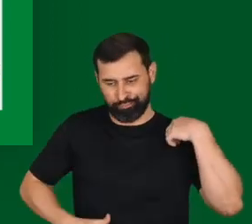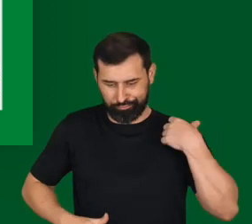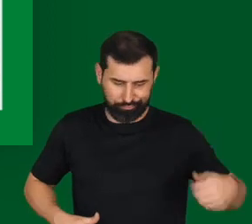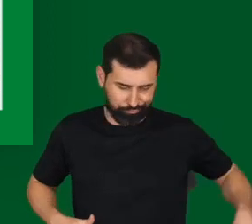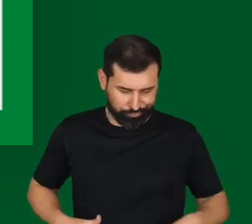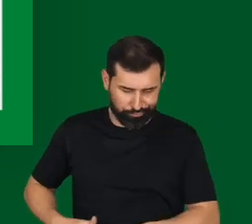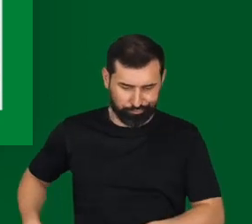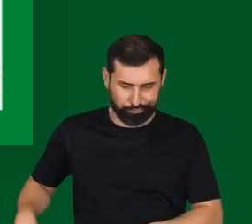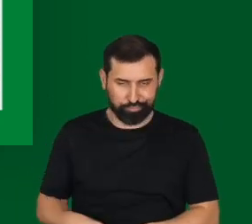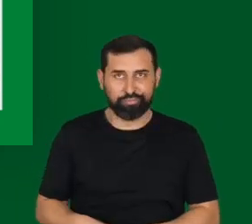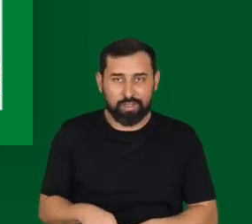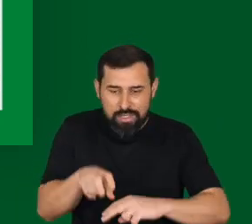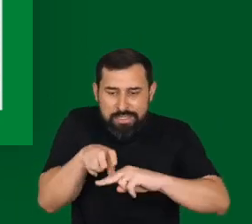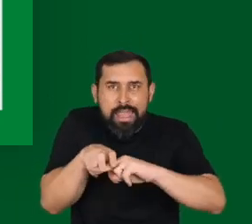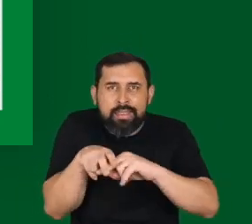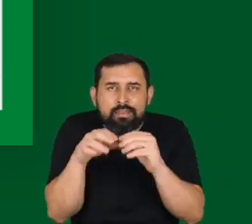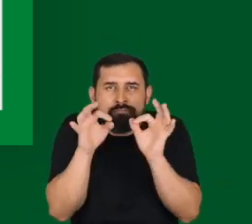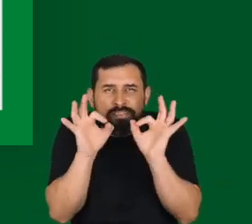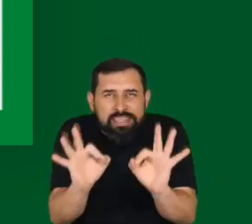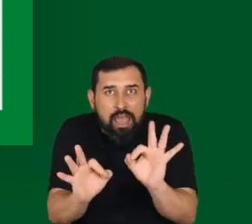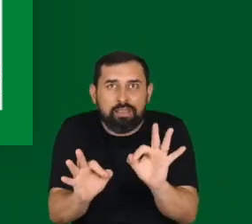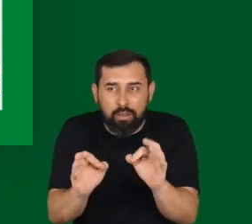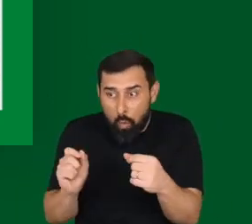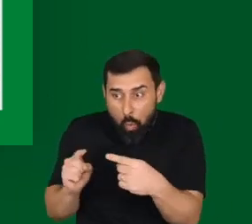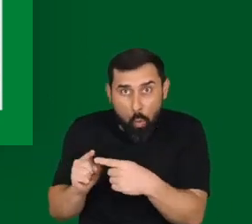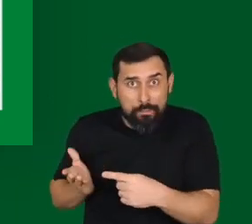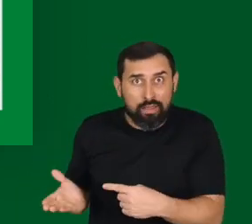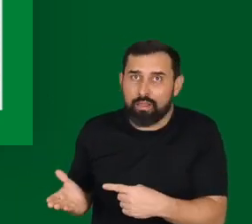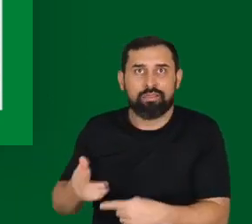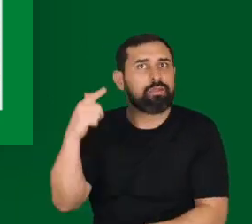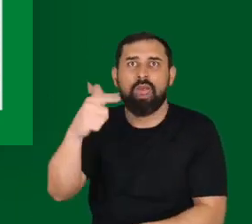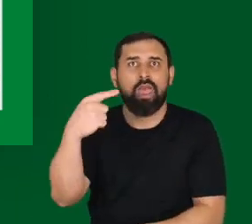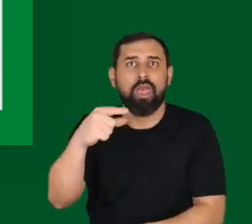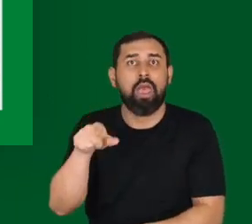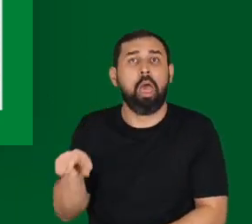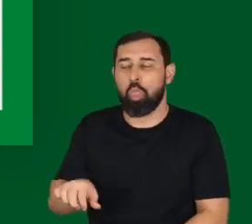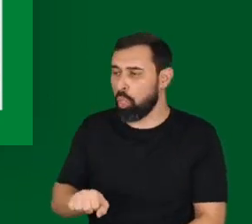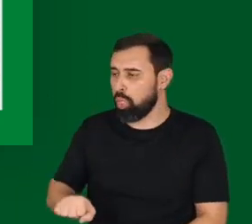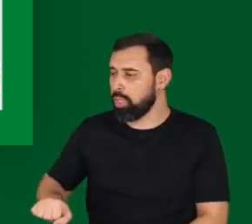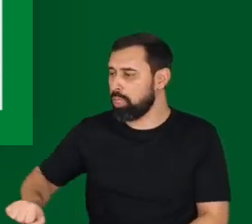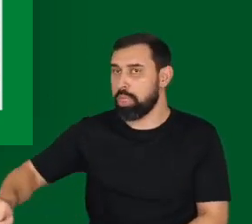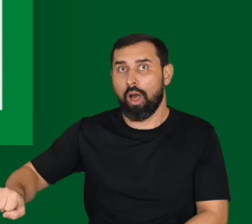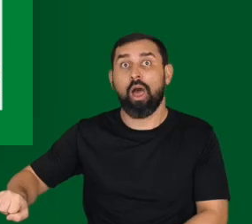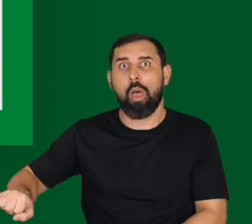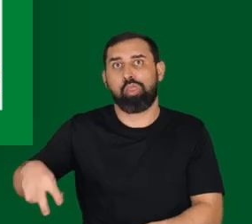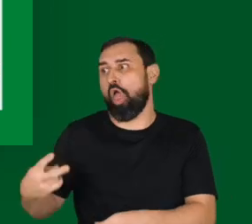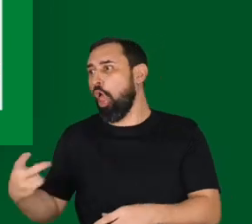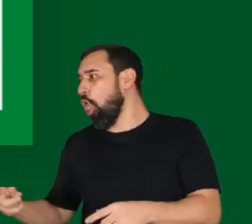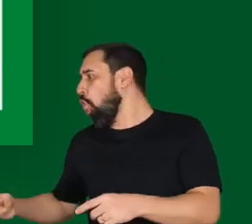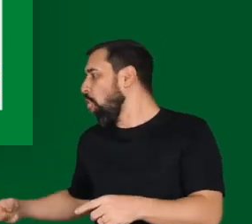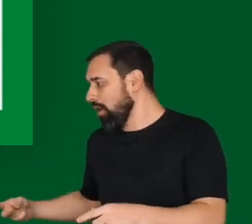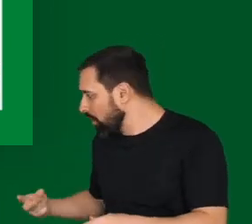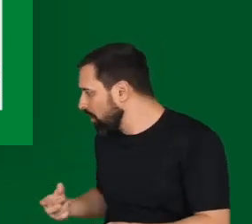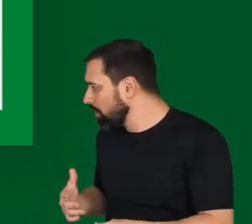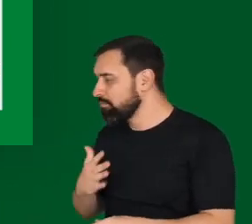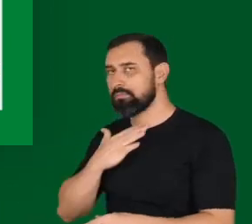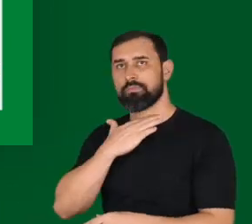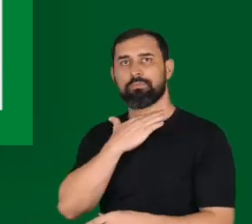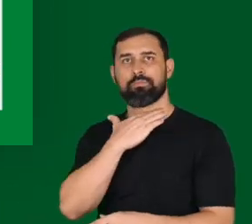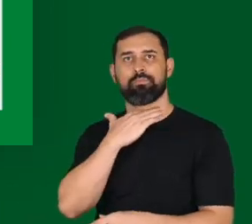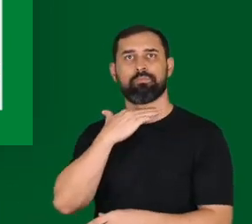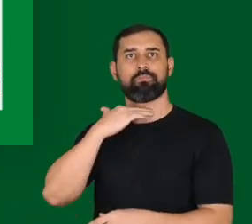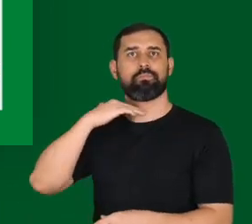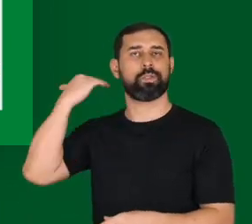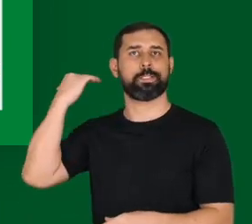porta e caiu. Ela não estava sentada no dispositivo adequado, que é a cadeirinha com cinto de segurança. Então, ela abriu a porta do carro